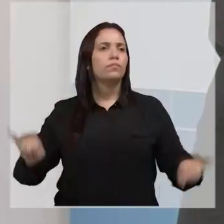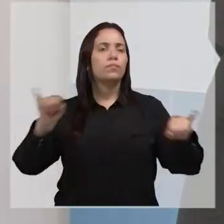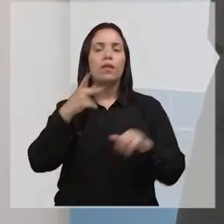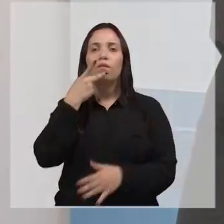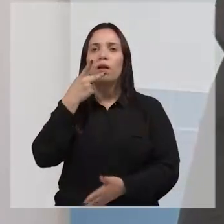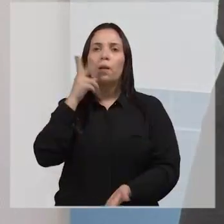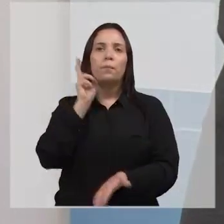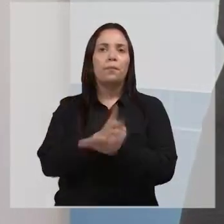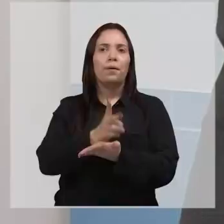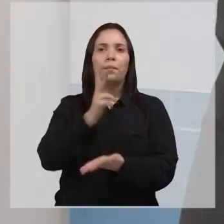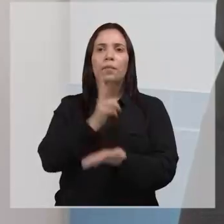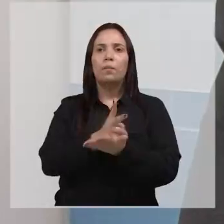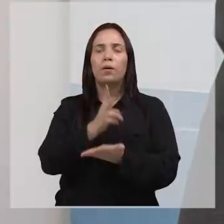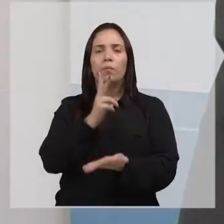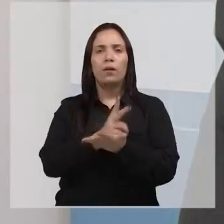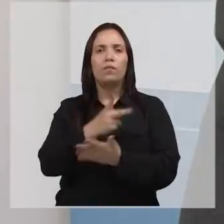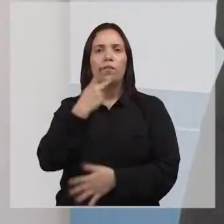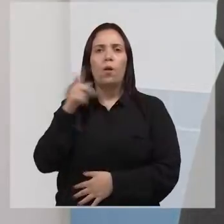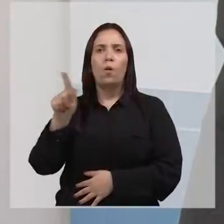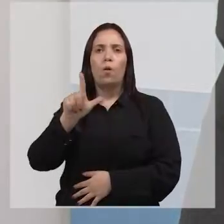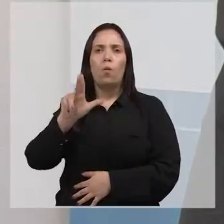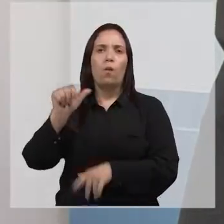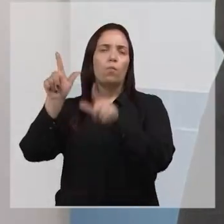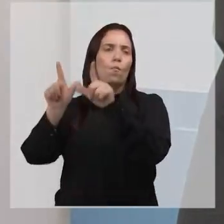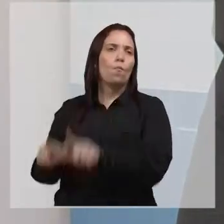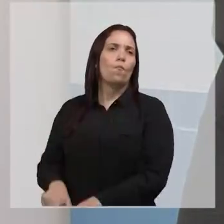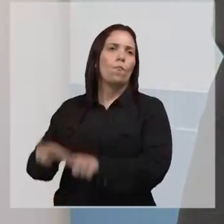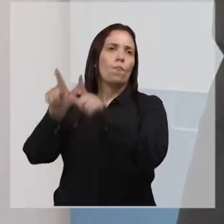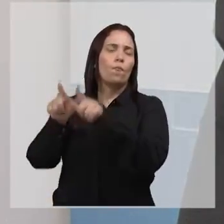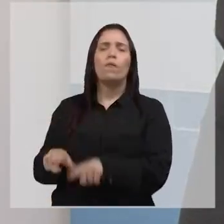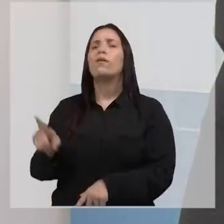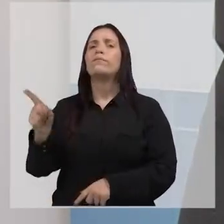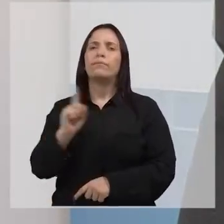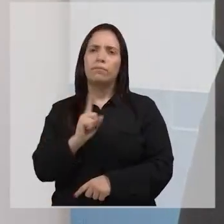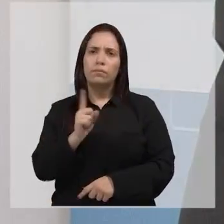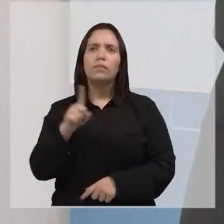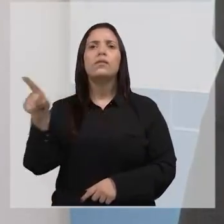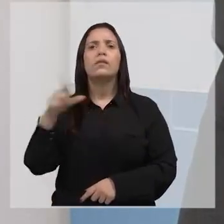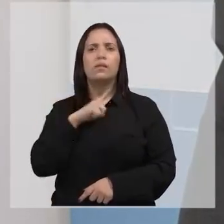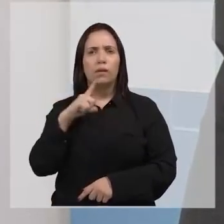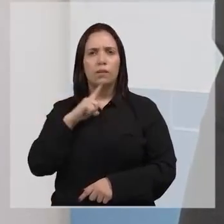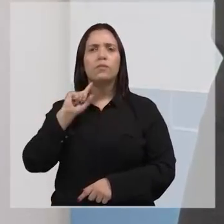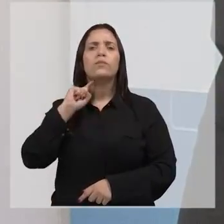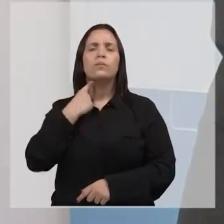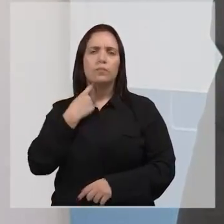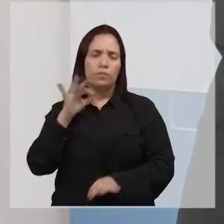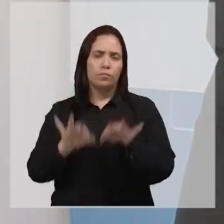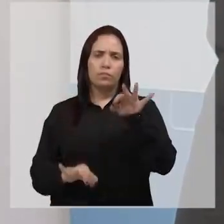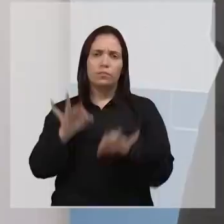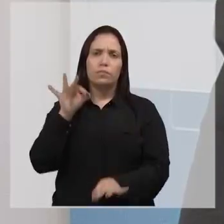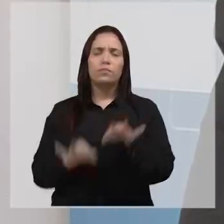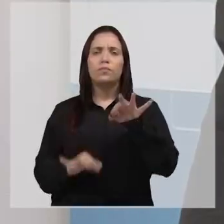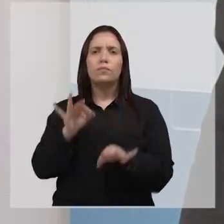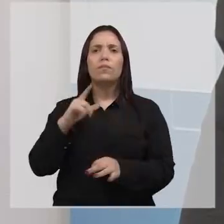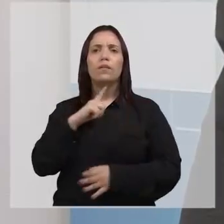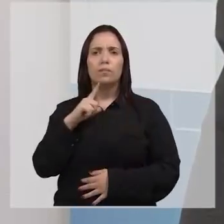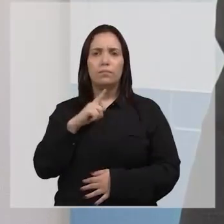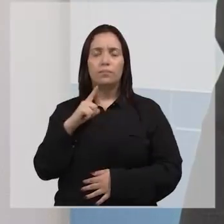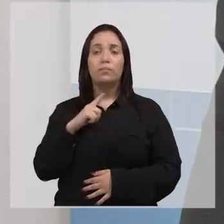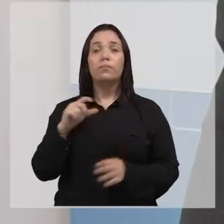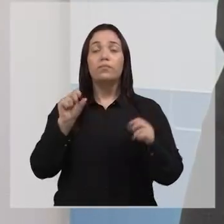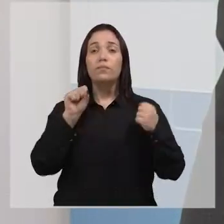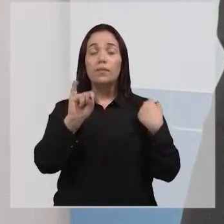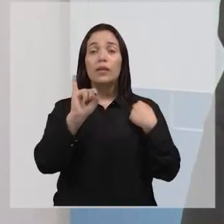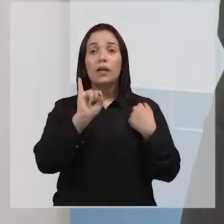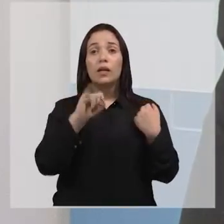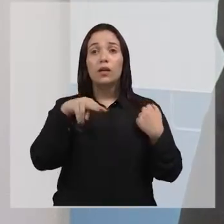vez, que o Lula era inocente. E é uma mentira, porque o Lula é condenado, ele não é inocente. O inocente,